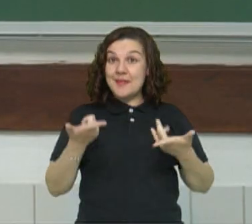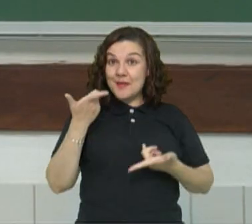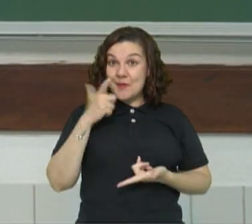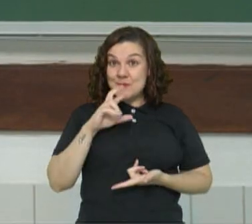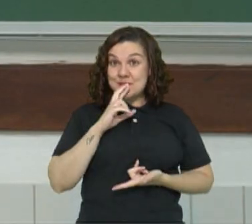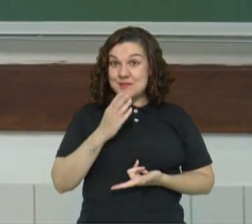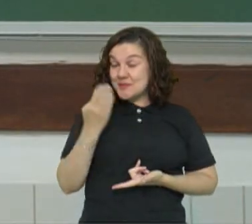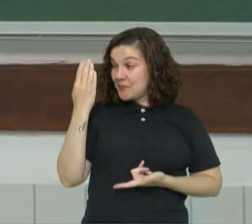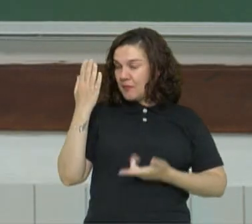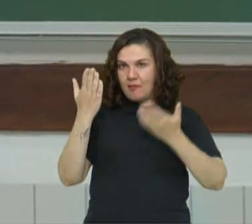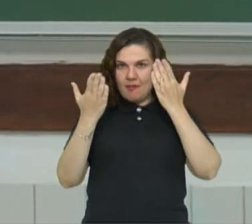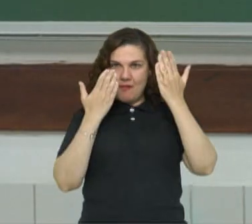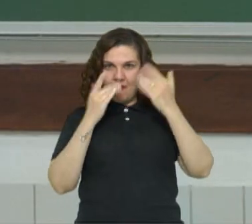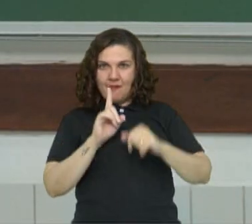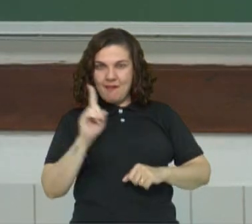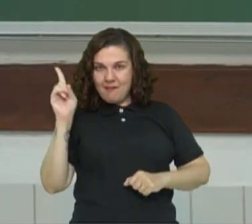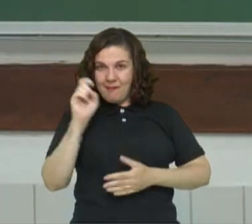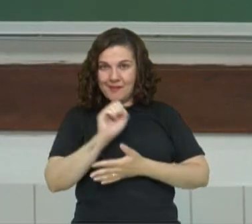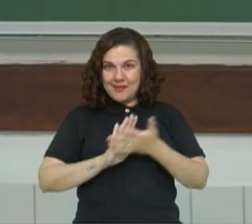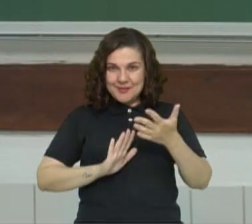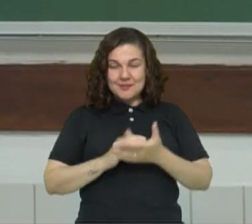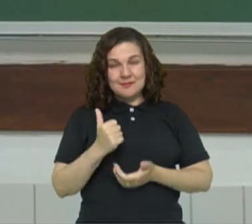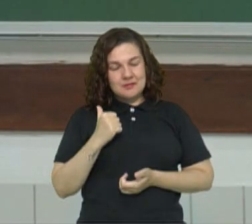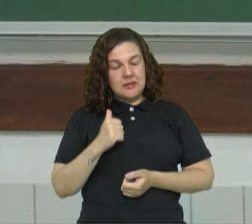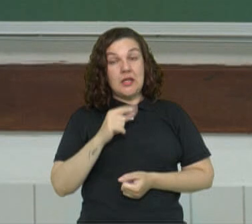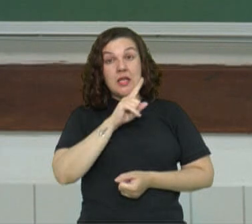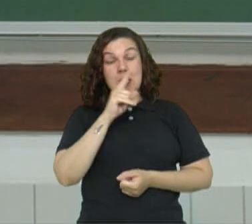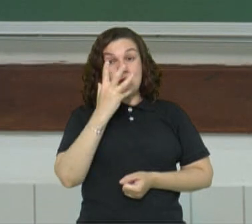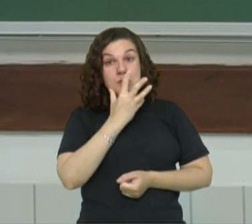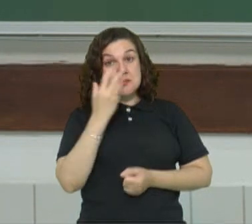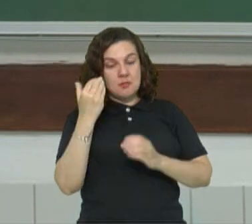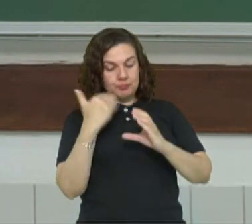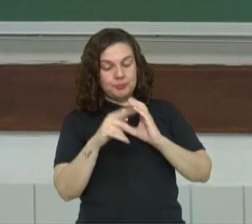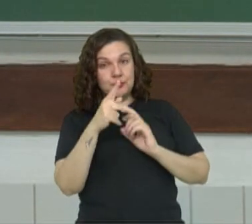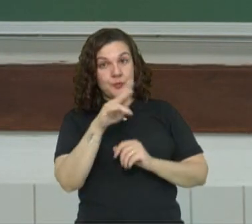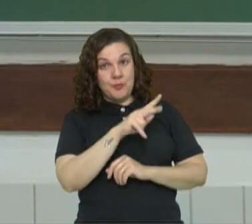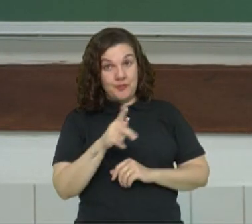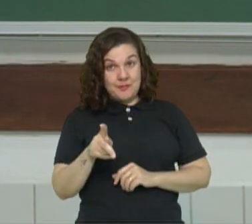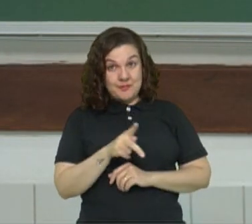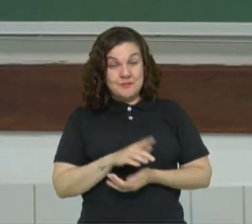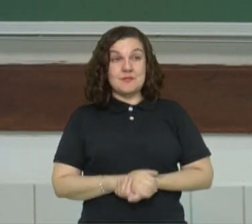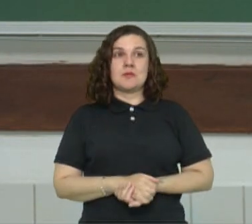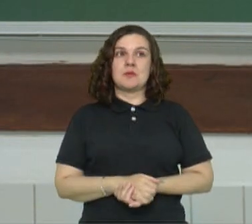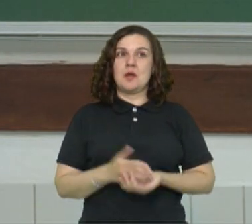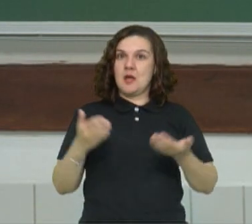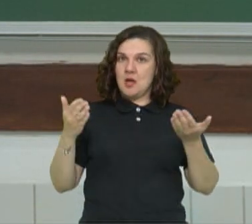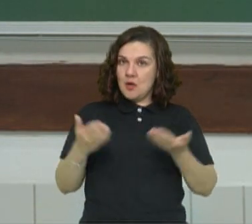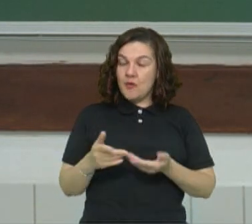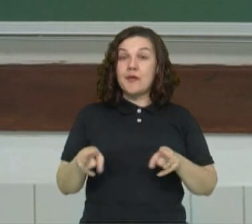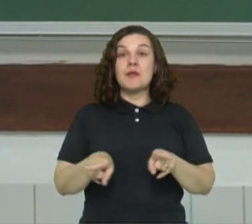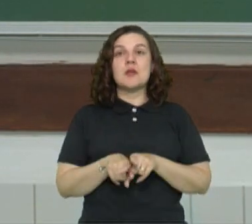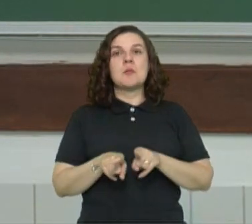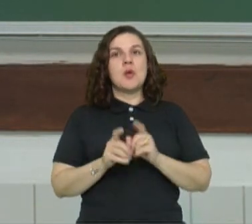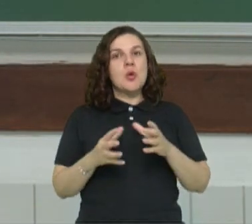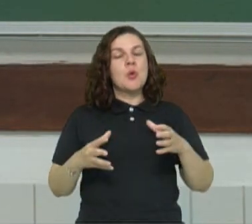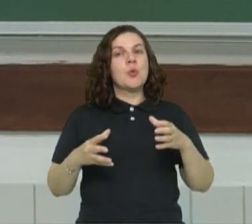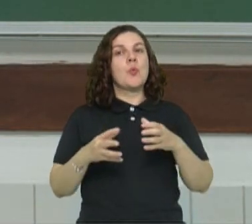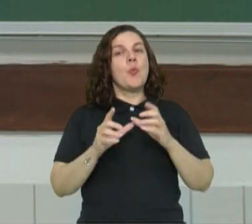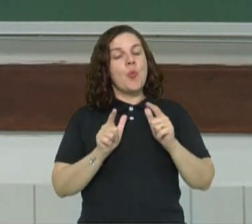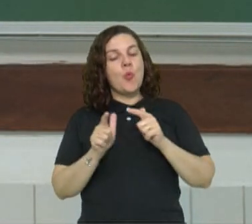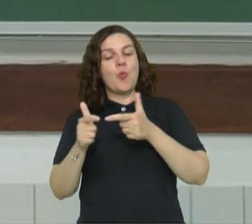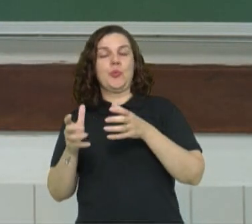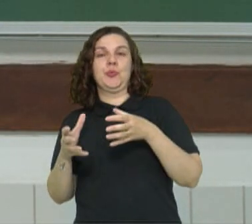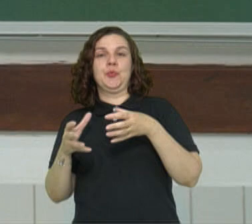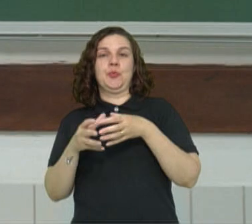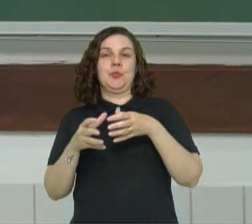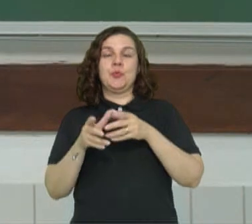Conseguiram fazer a análise das obras? Não esqueçam de enviar para o seu professor. Nós vamos trabalhar agora o